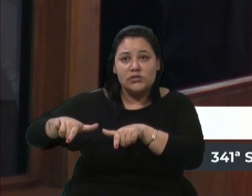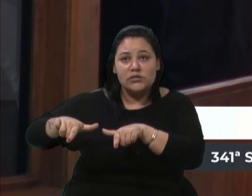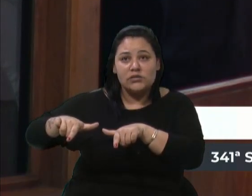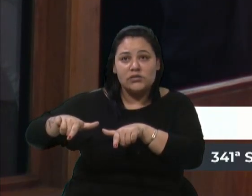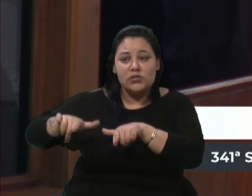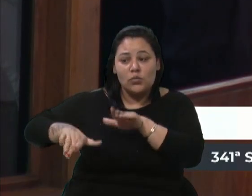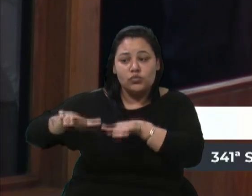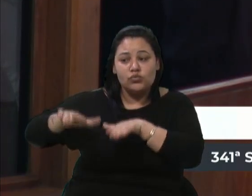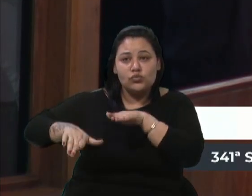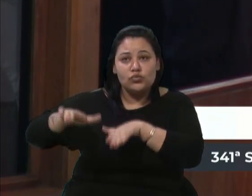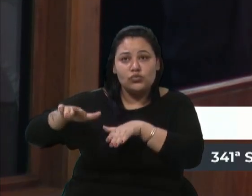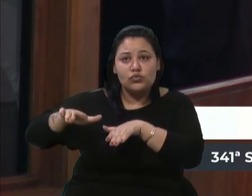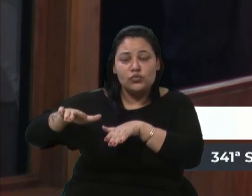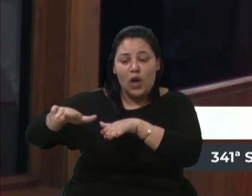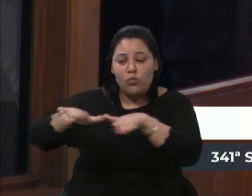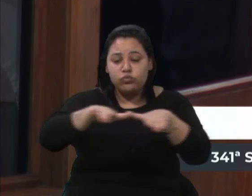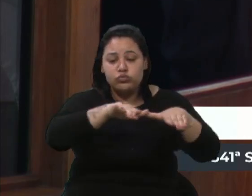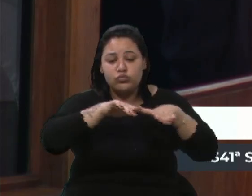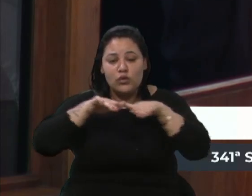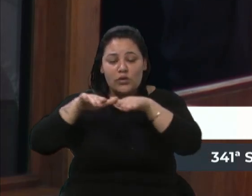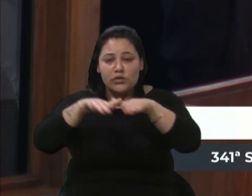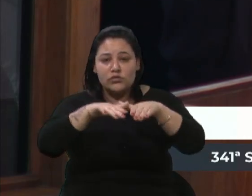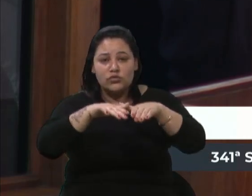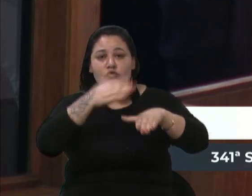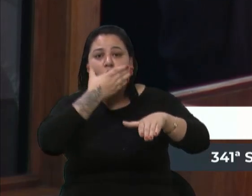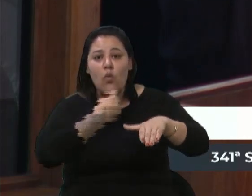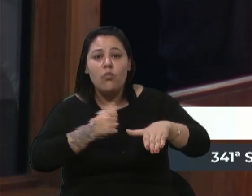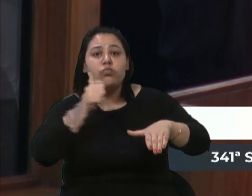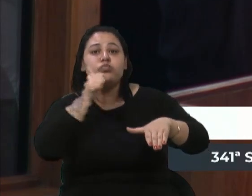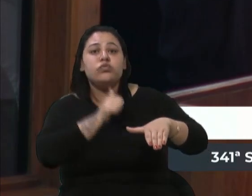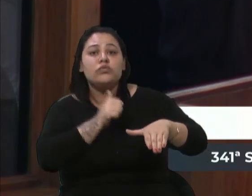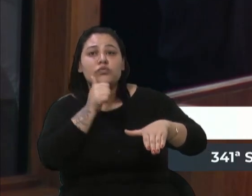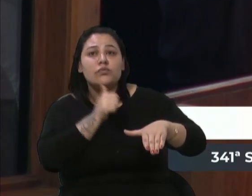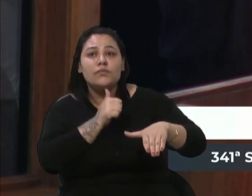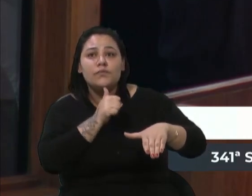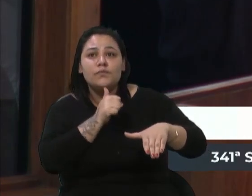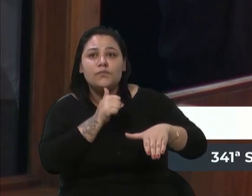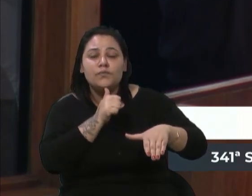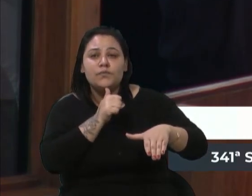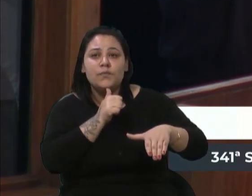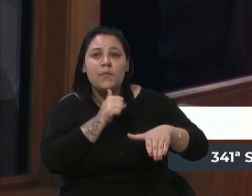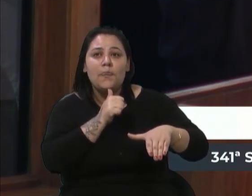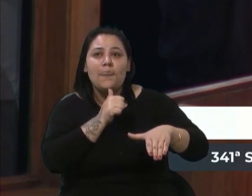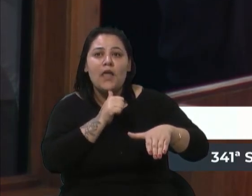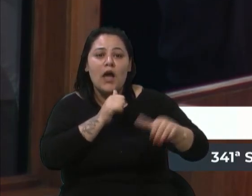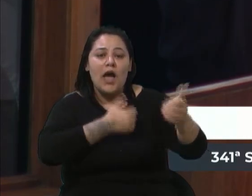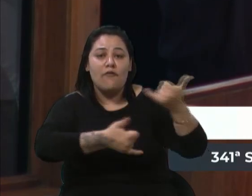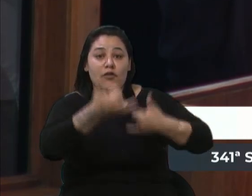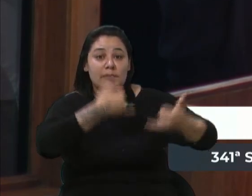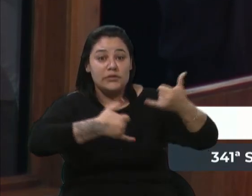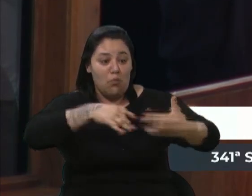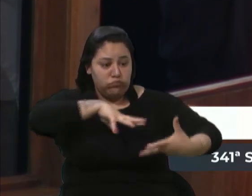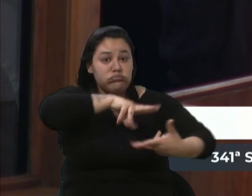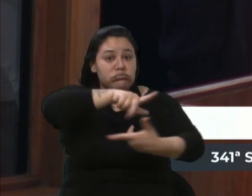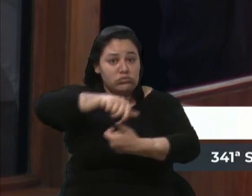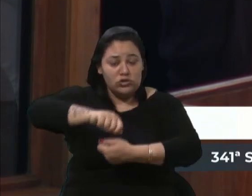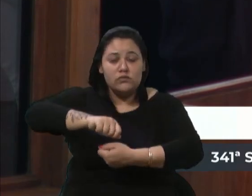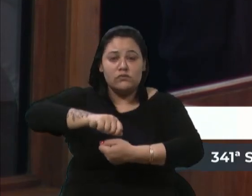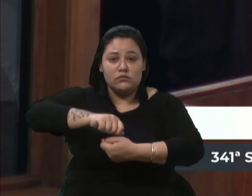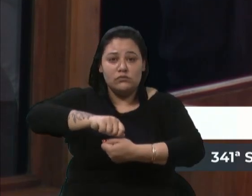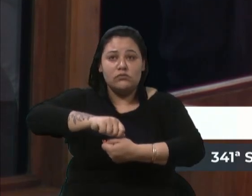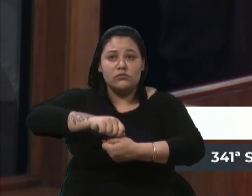a igualdade entre homens e mulheres, né? Isso é um dado do Fórum Econômico Mundial.